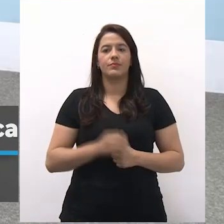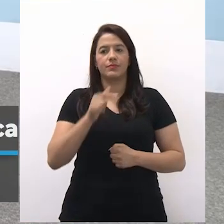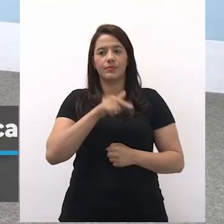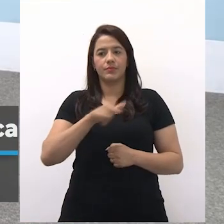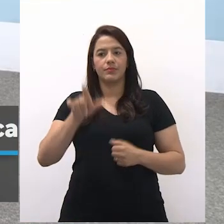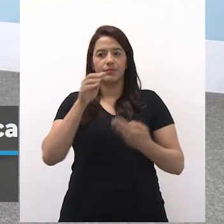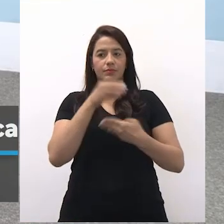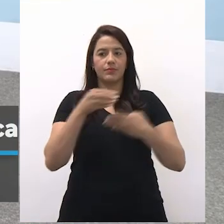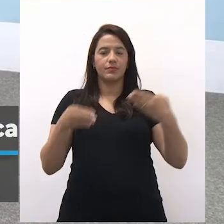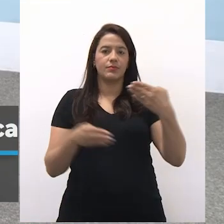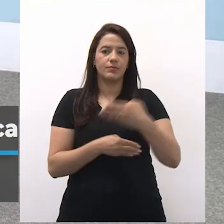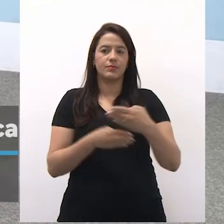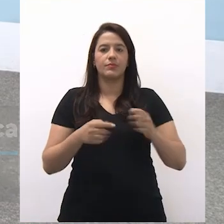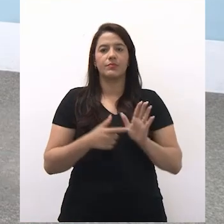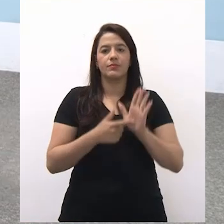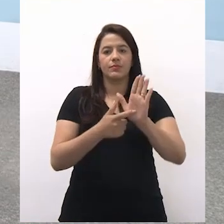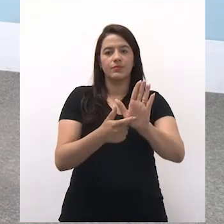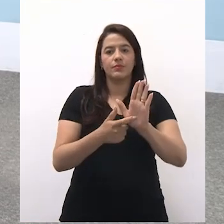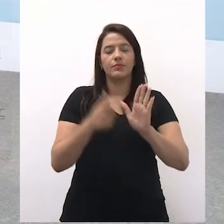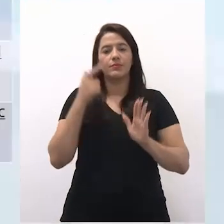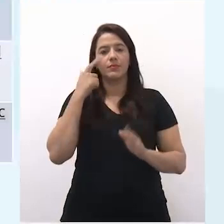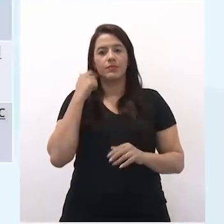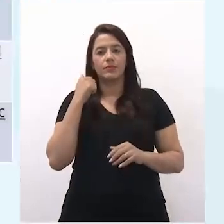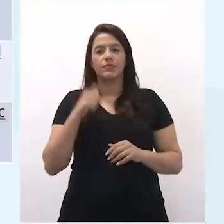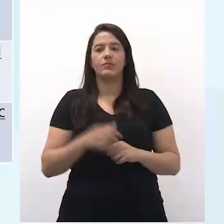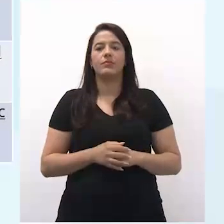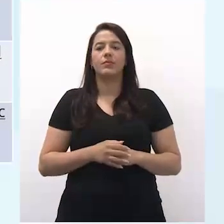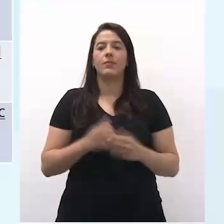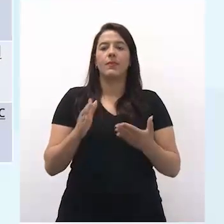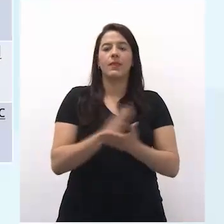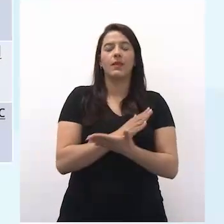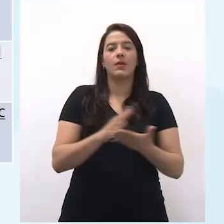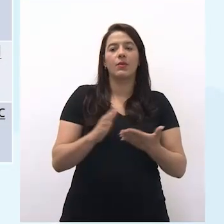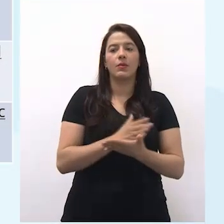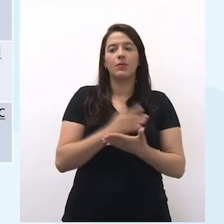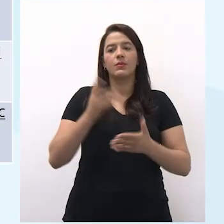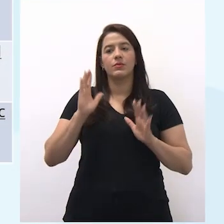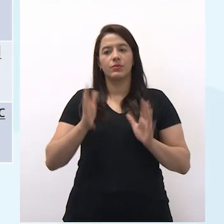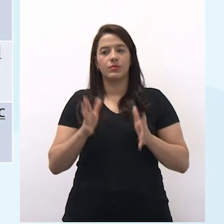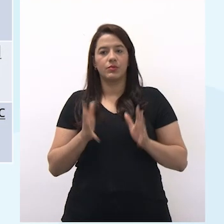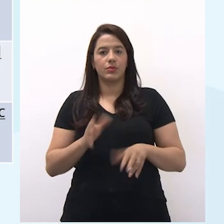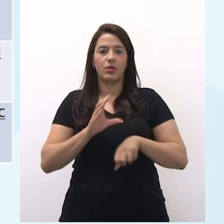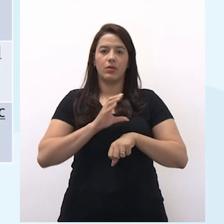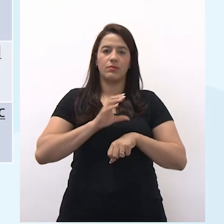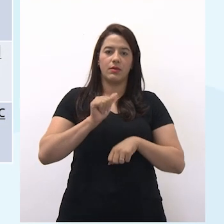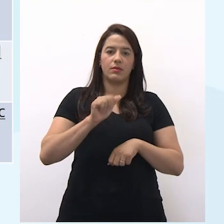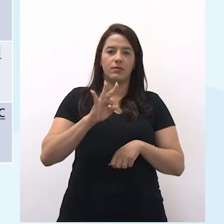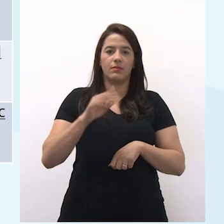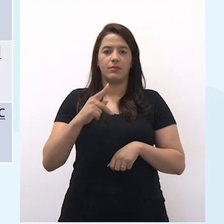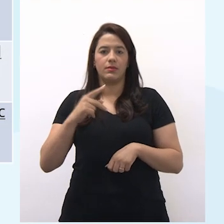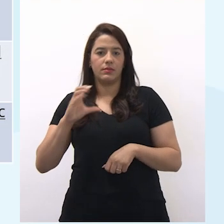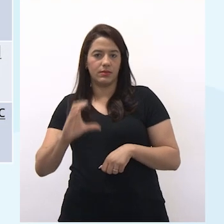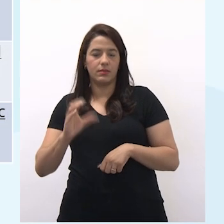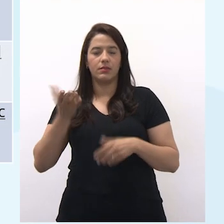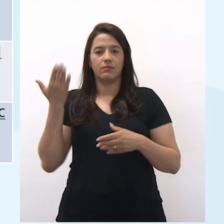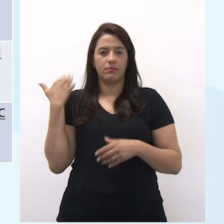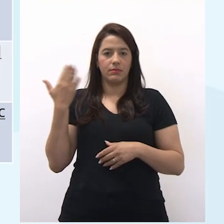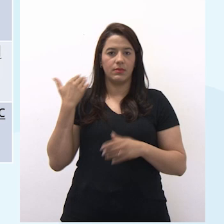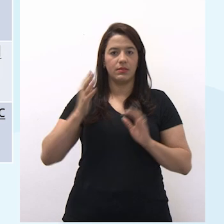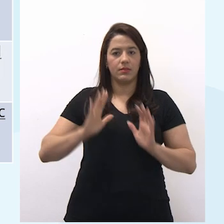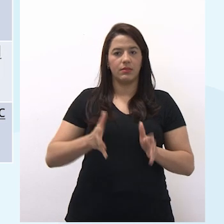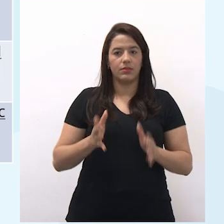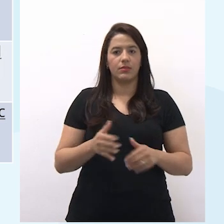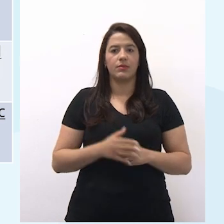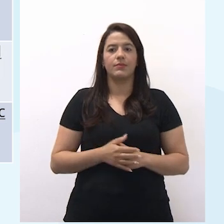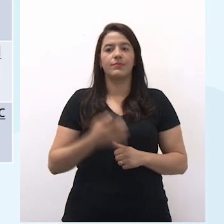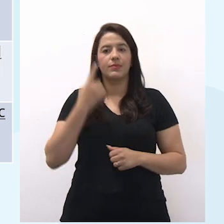slide, nós vamos pontuar algumas formações anteriores, né? A nossa, no caso, que foi lá deixa eu